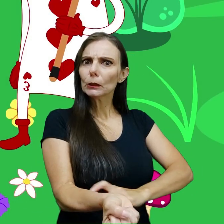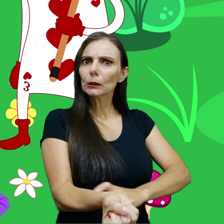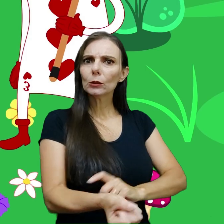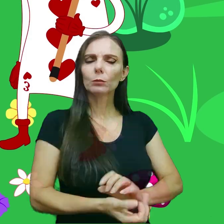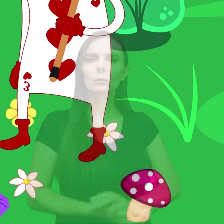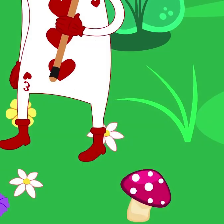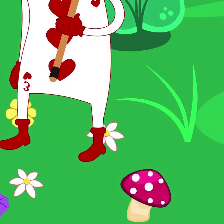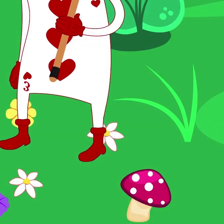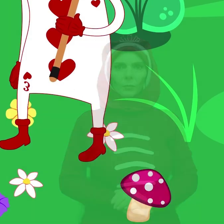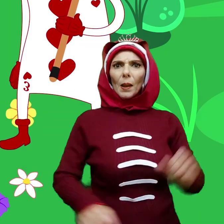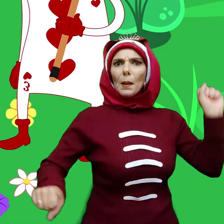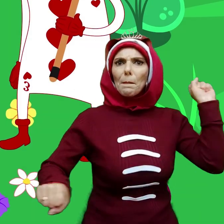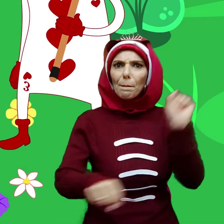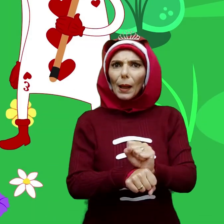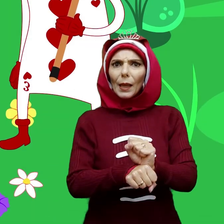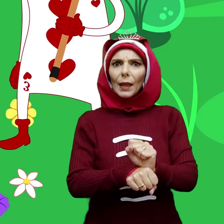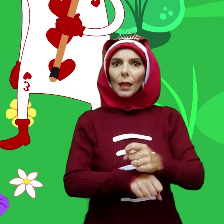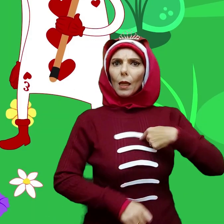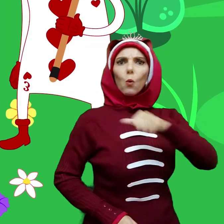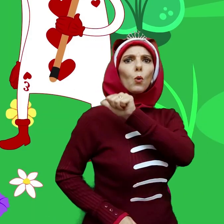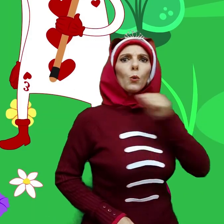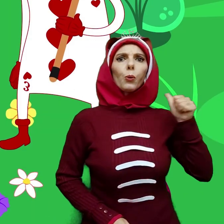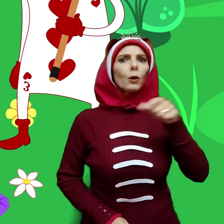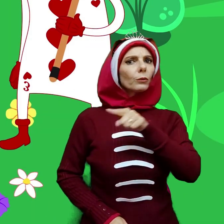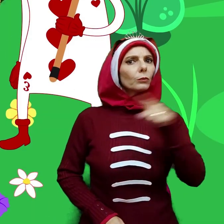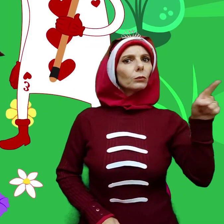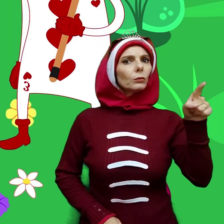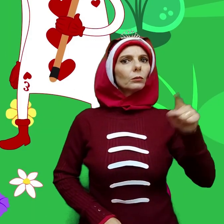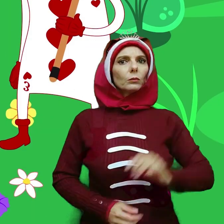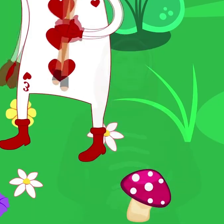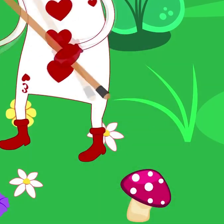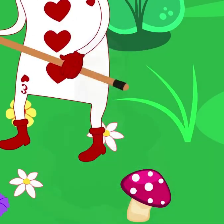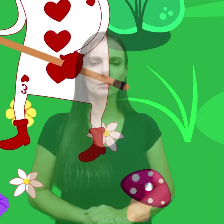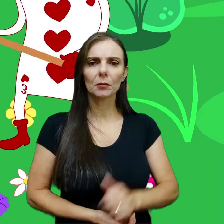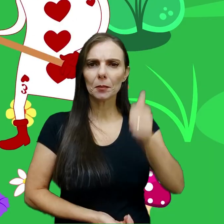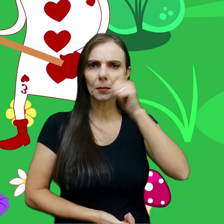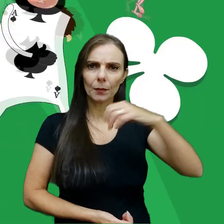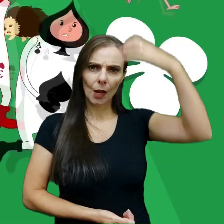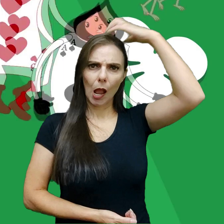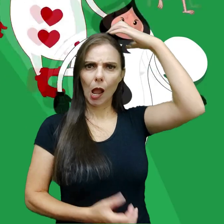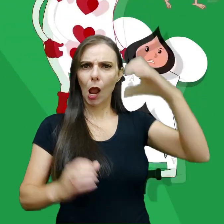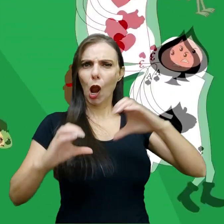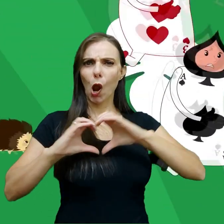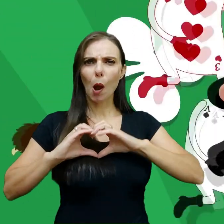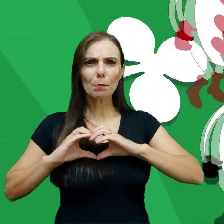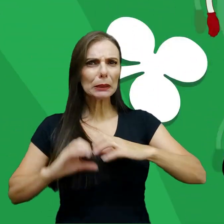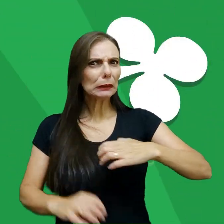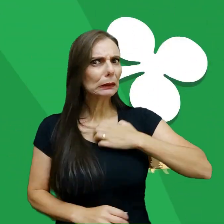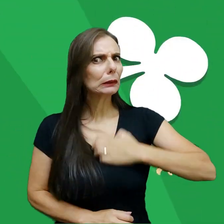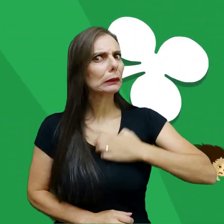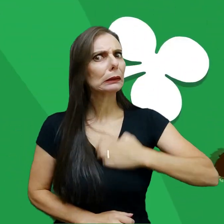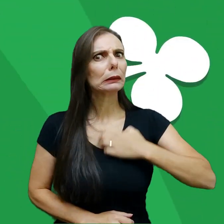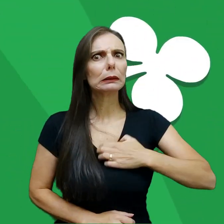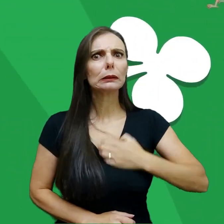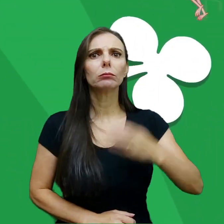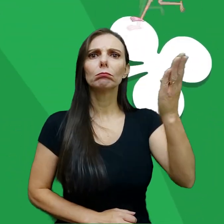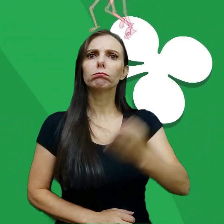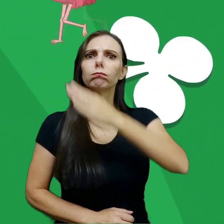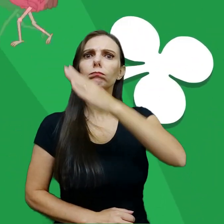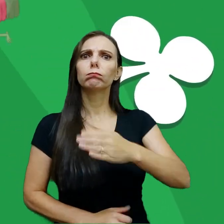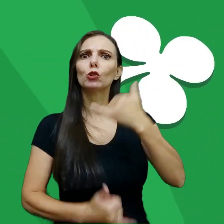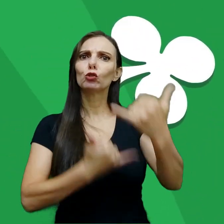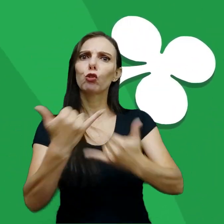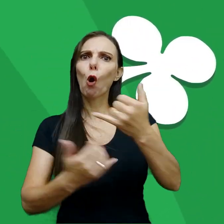com raiva: Parem, se não corto as suas cabeças! A Rainha de Copas estava com tanta raiva